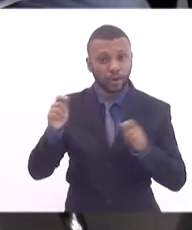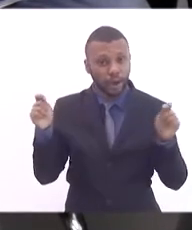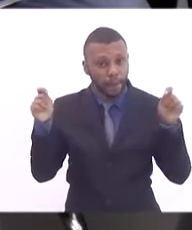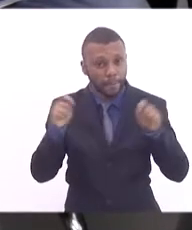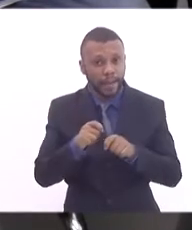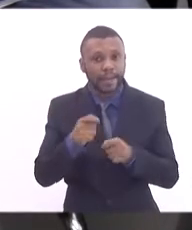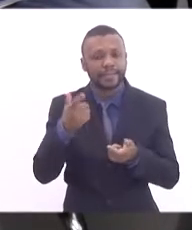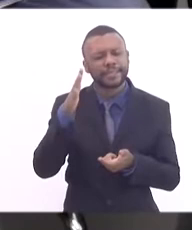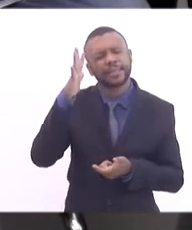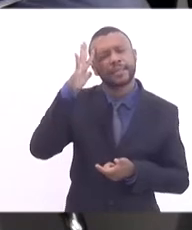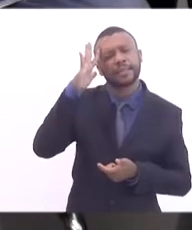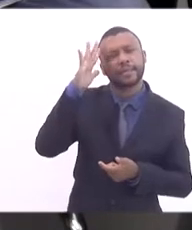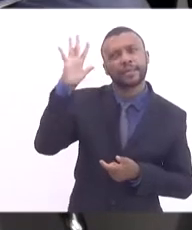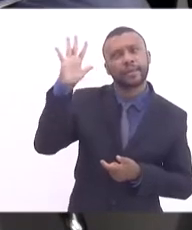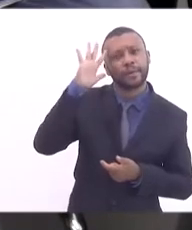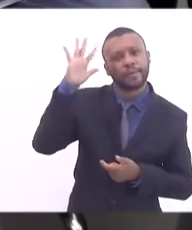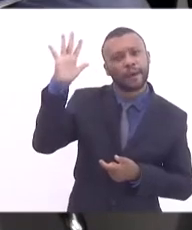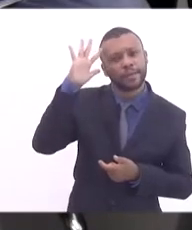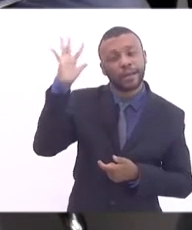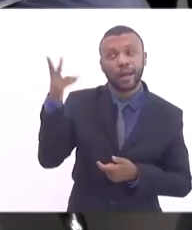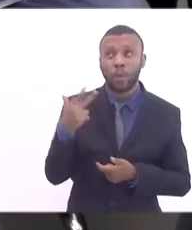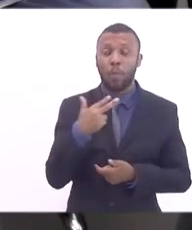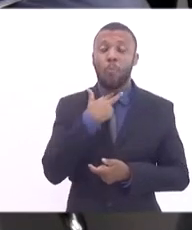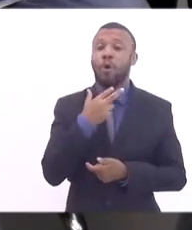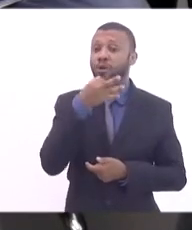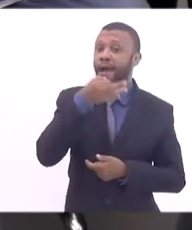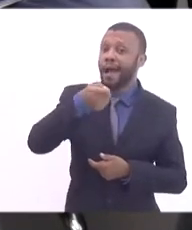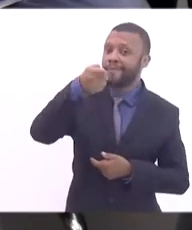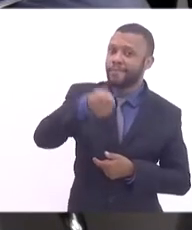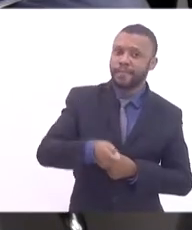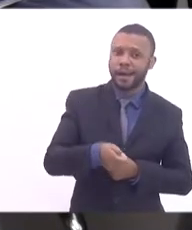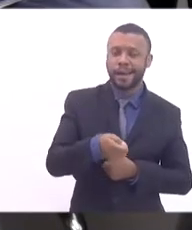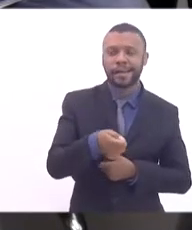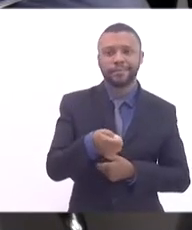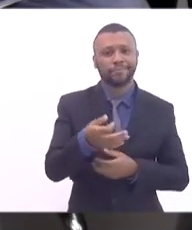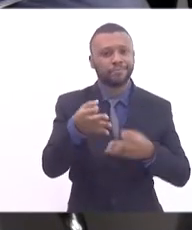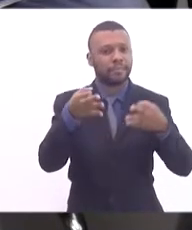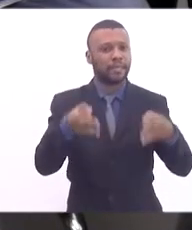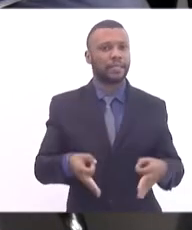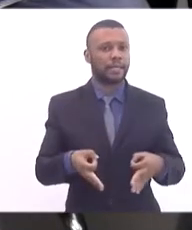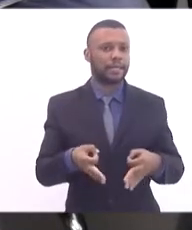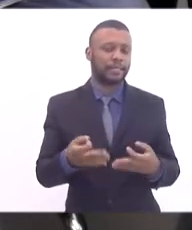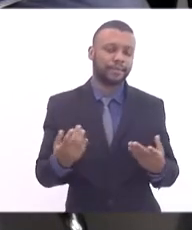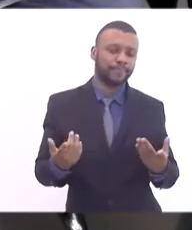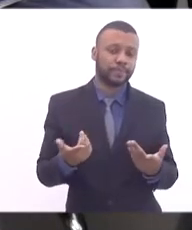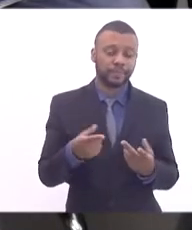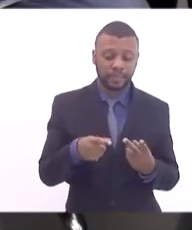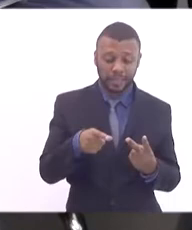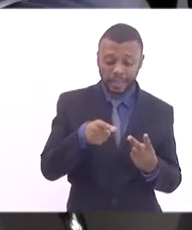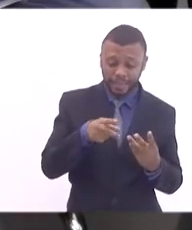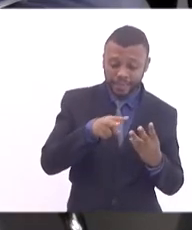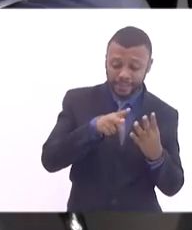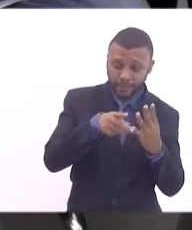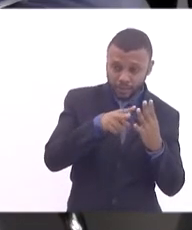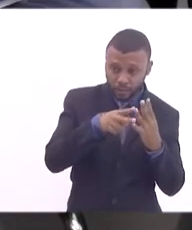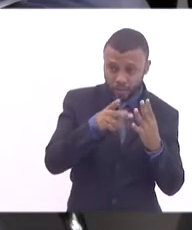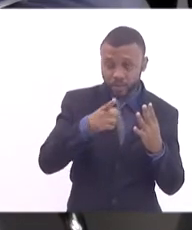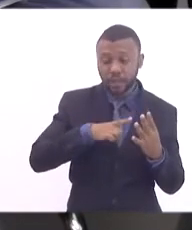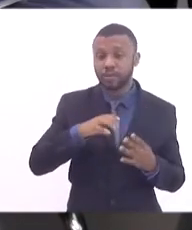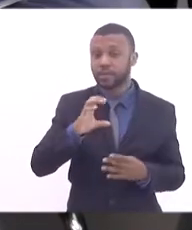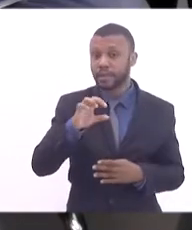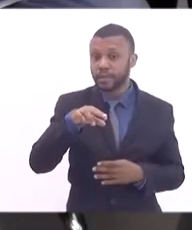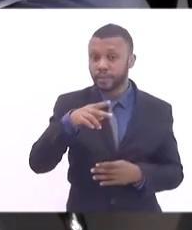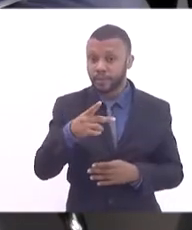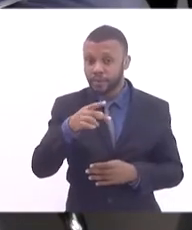insinuar sem poder afirmar com absoluta certeza que as outras duas empresas estão com CNPJ